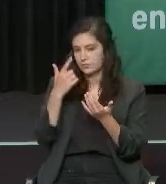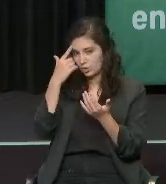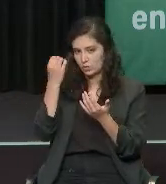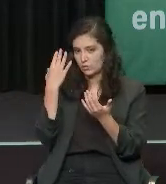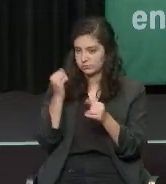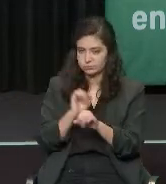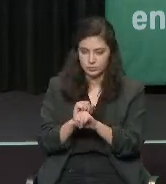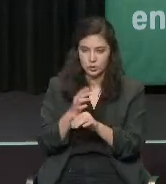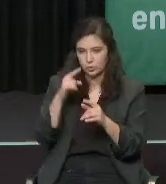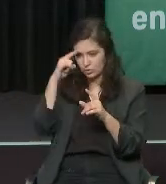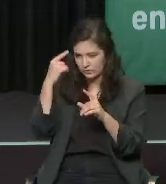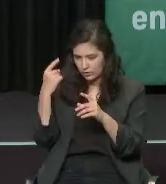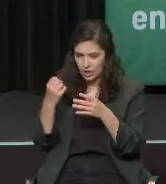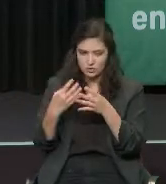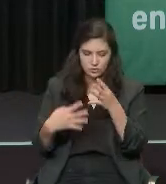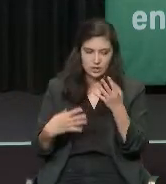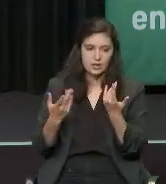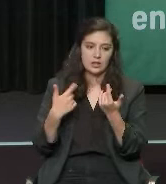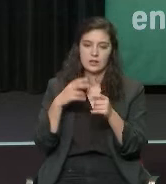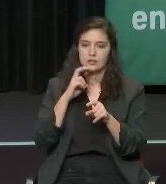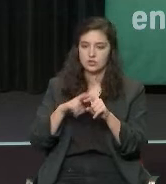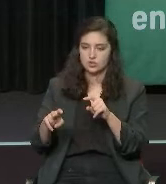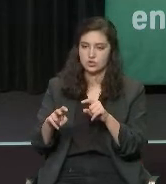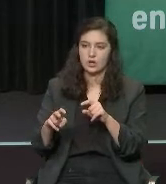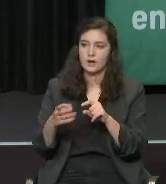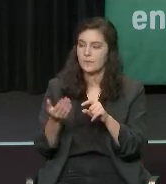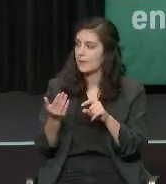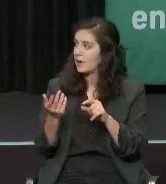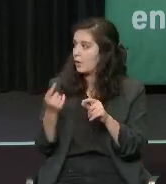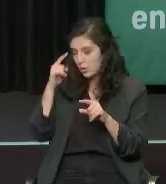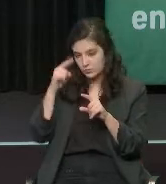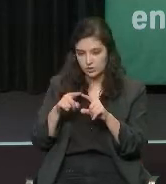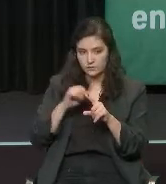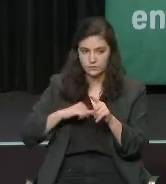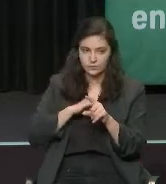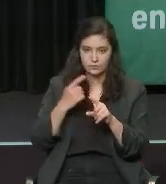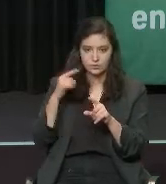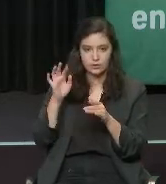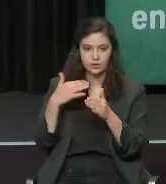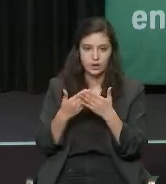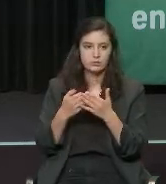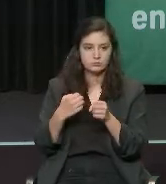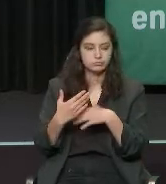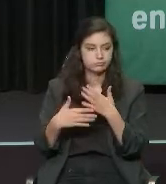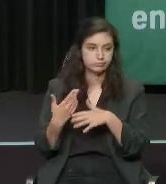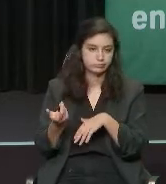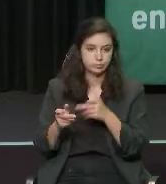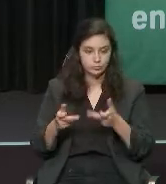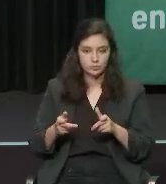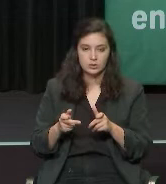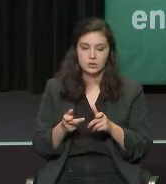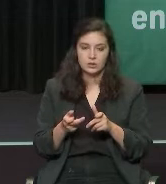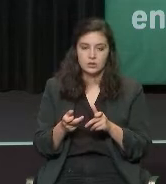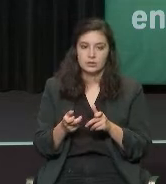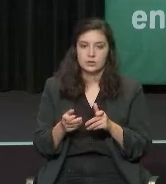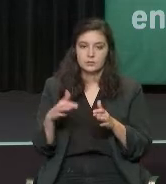uma série de dificuldades e falta de sinergia. O nosso papel não é fazer isso, mas é alertar para que isto continue a acontecer e que